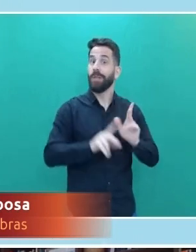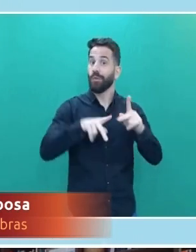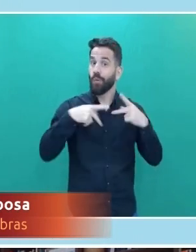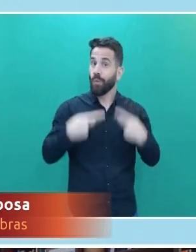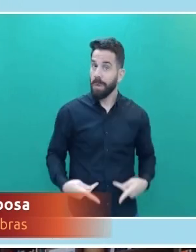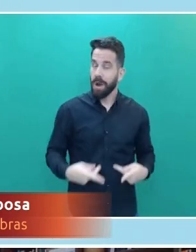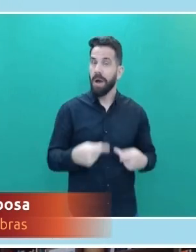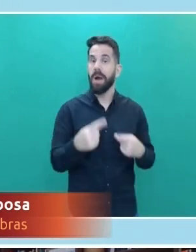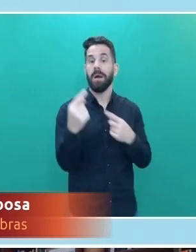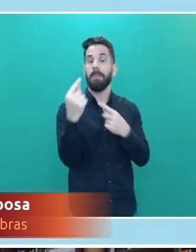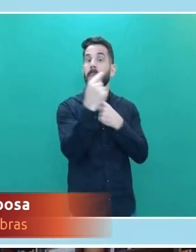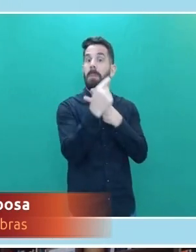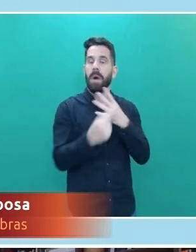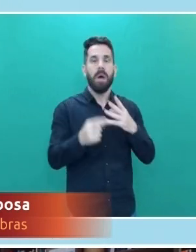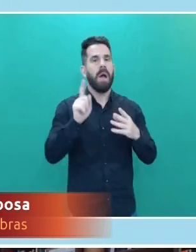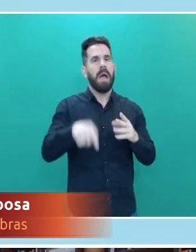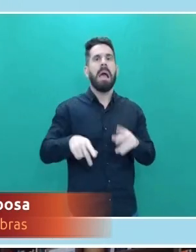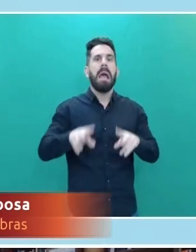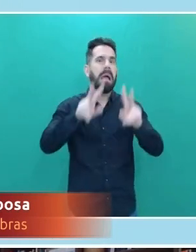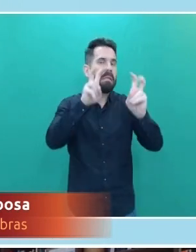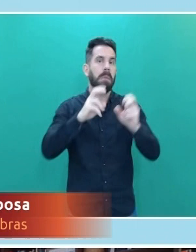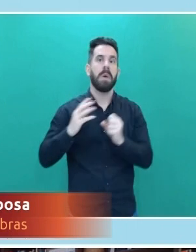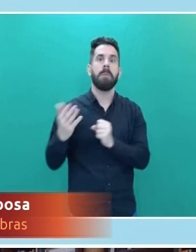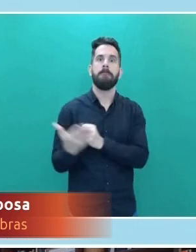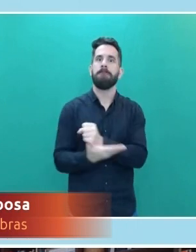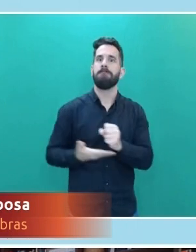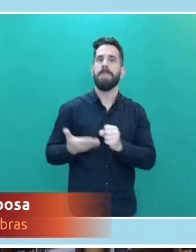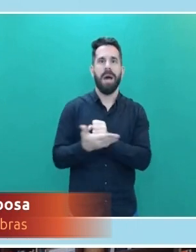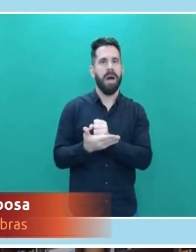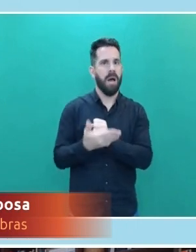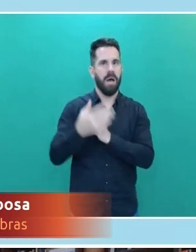temas são a base, né,